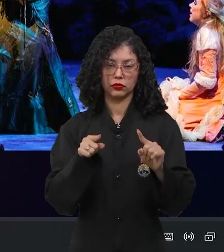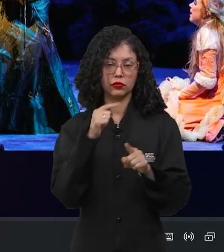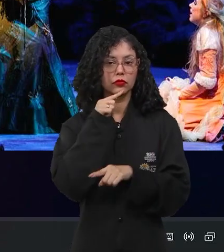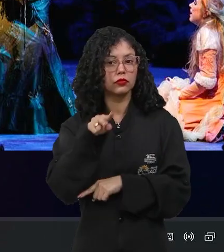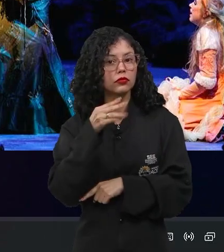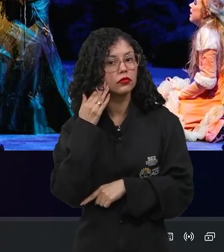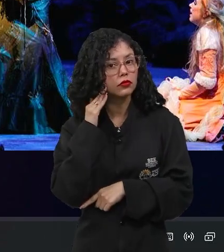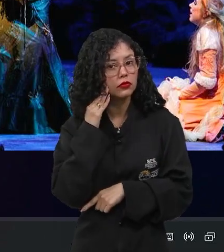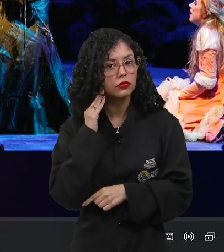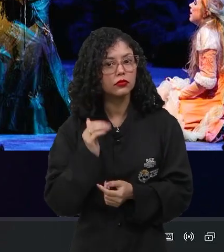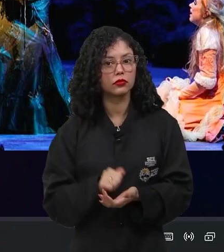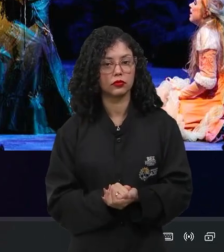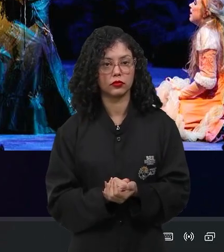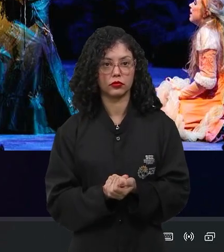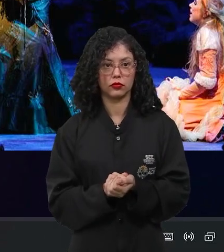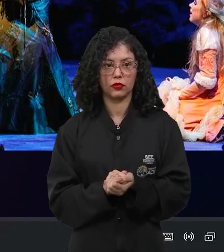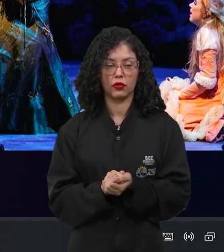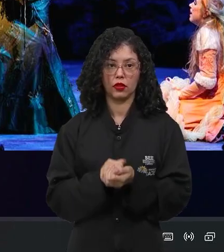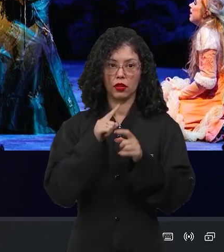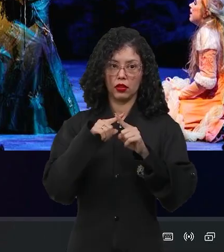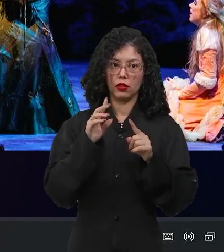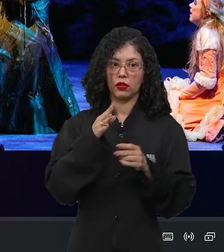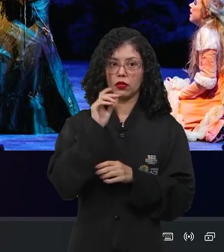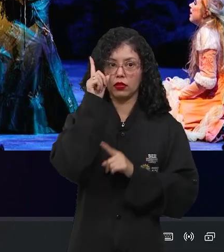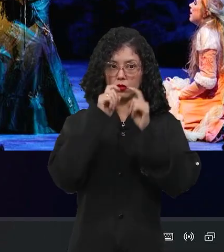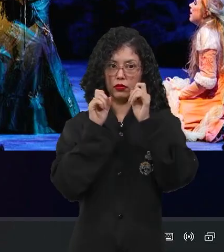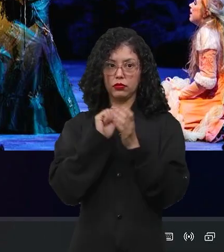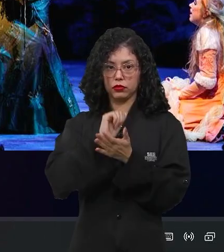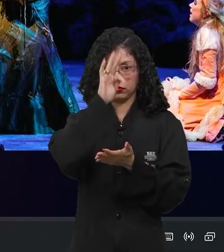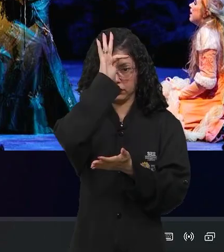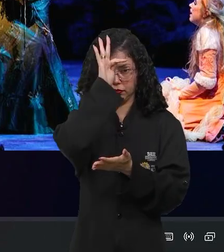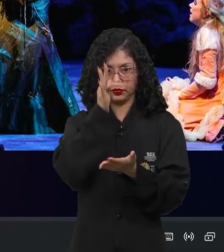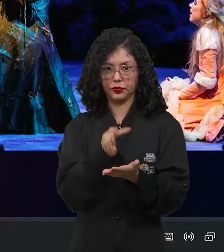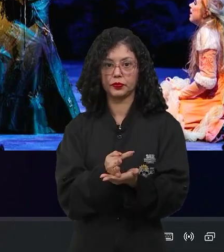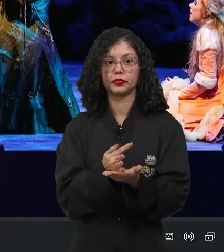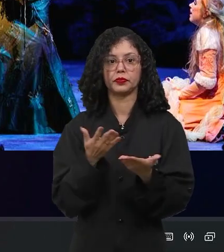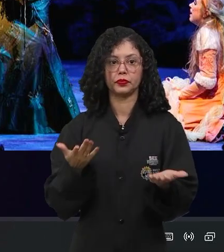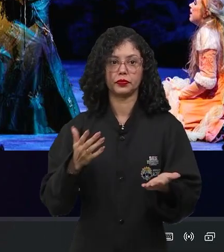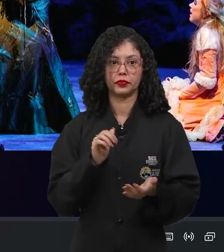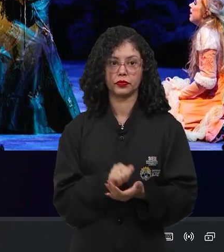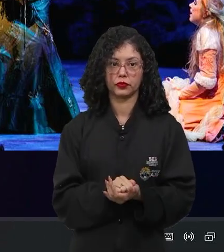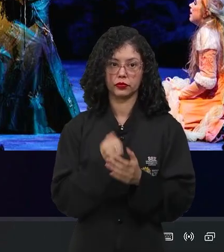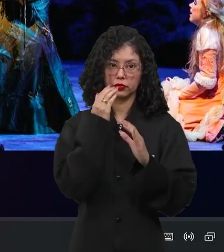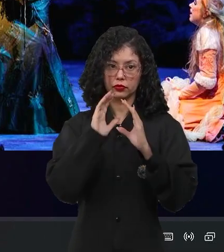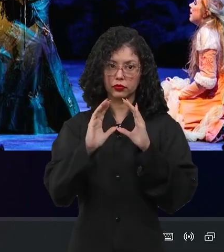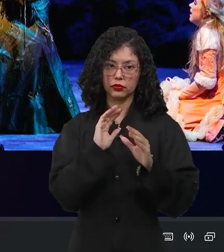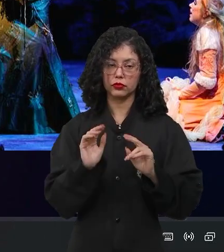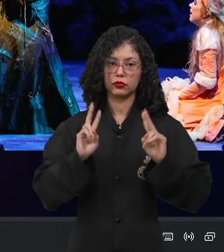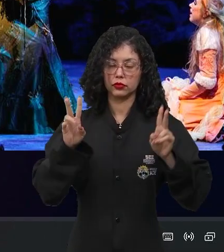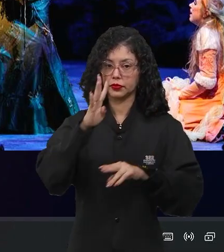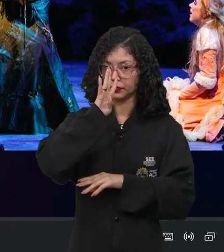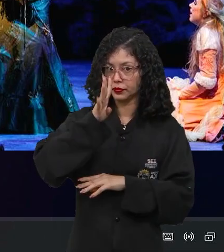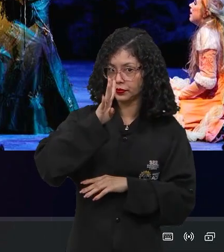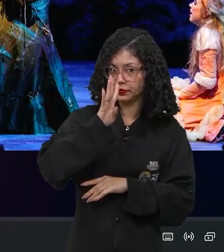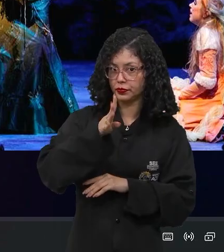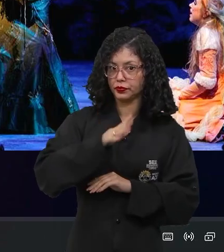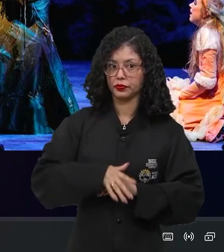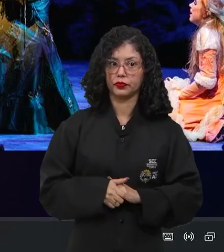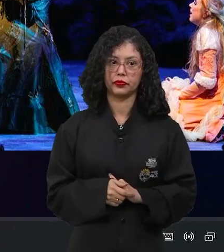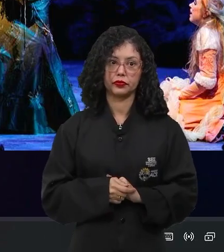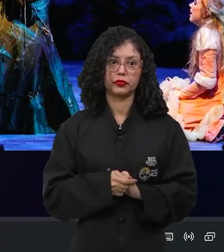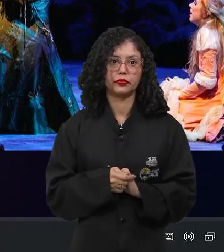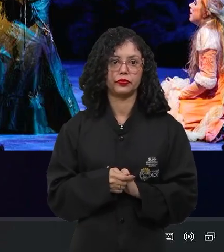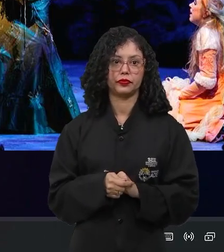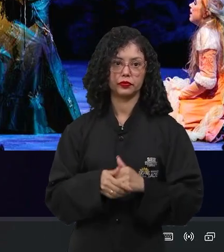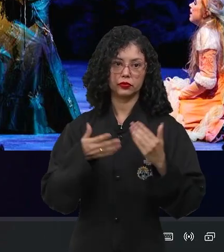você entendeu? Na música da igreja expressa um discurso religioso, numa canção de protesto, um discurso